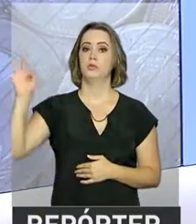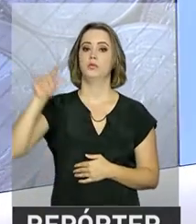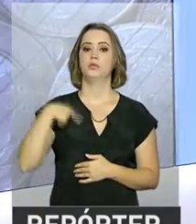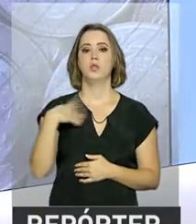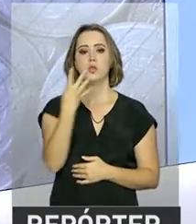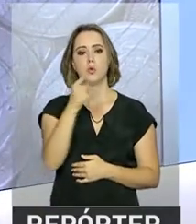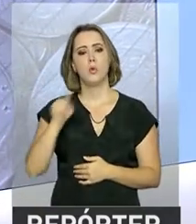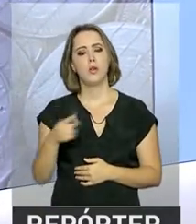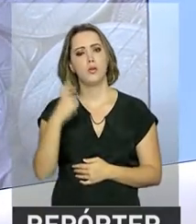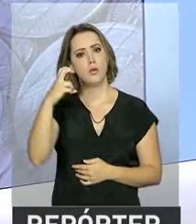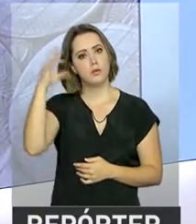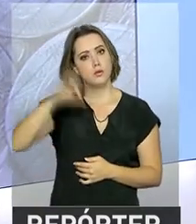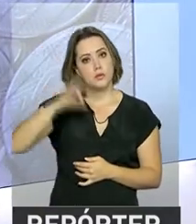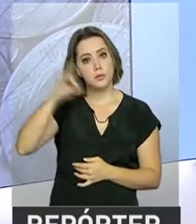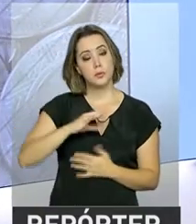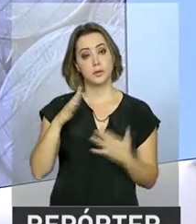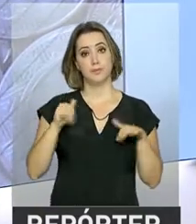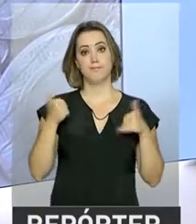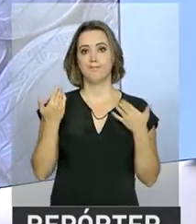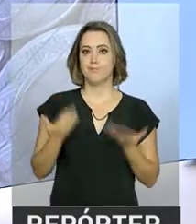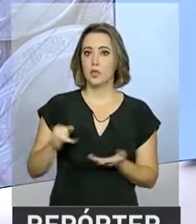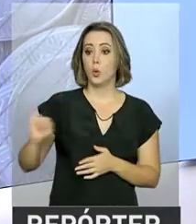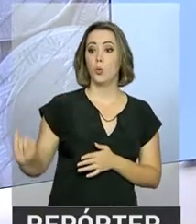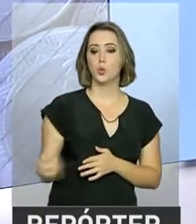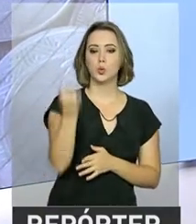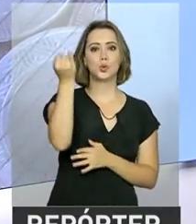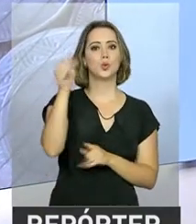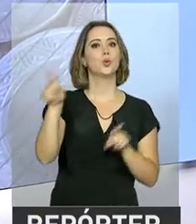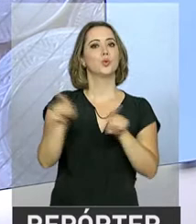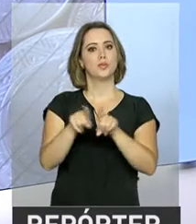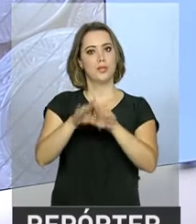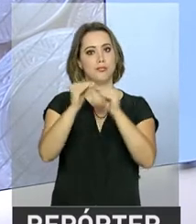básica de juros da economia, a Selic, foi reduzida para